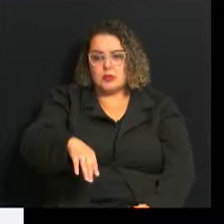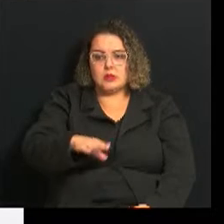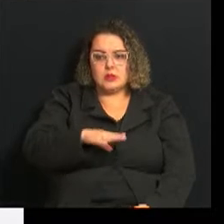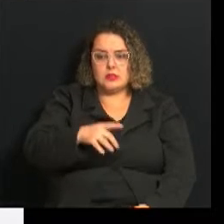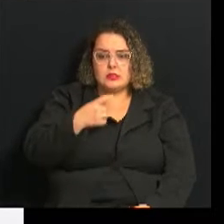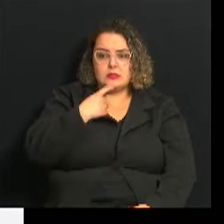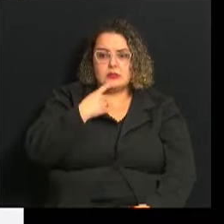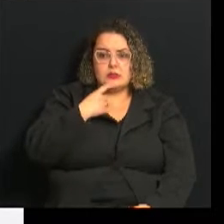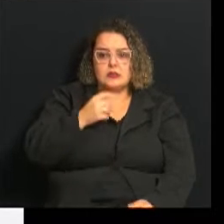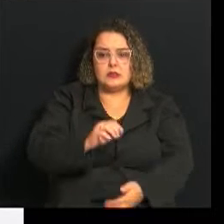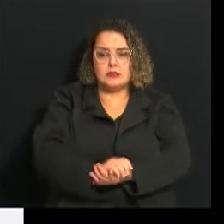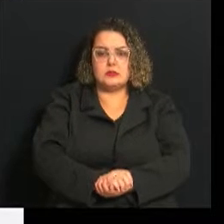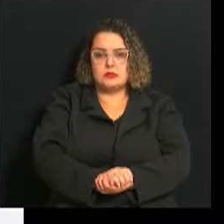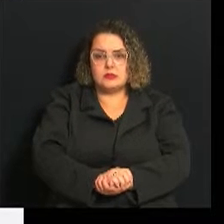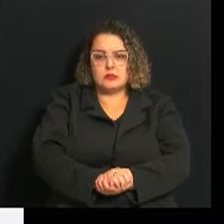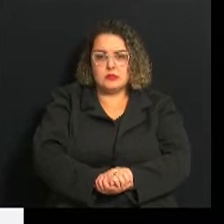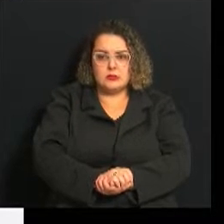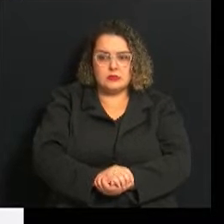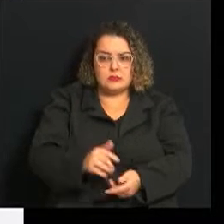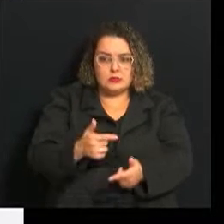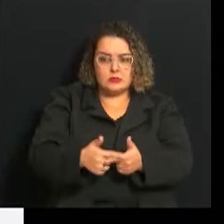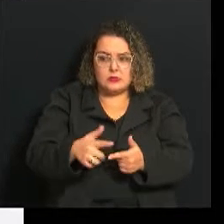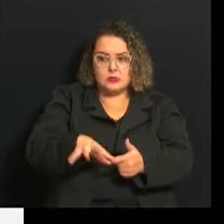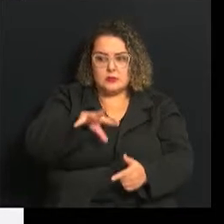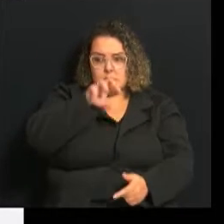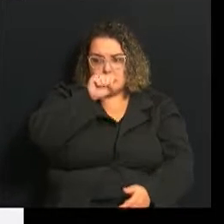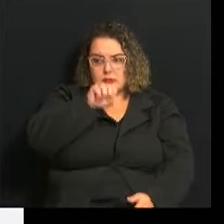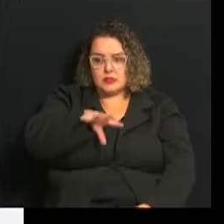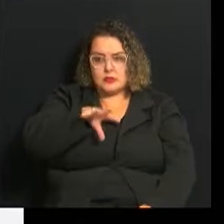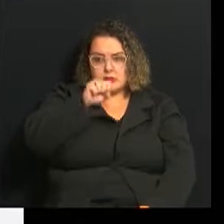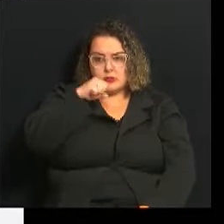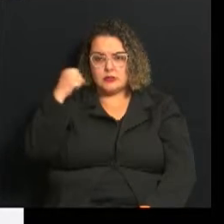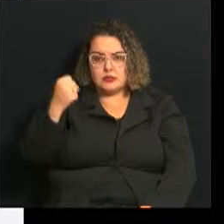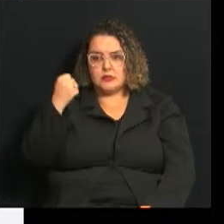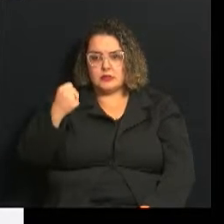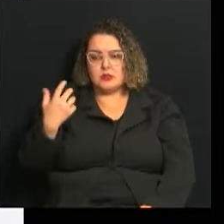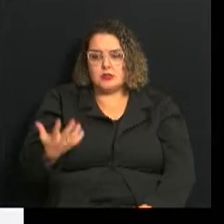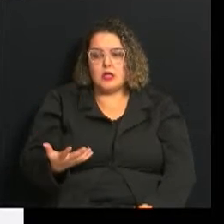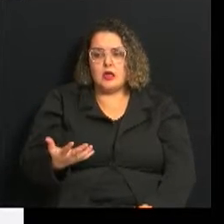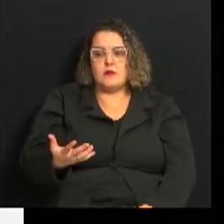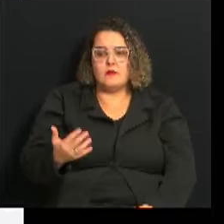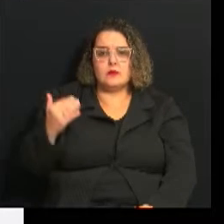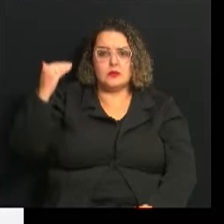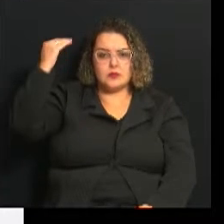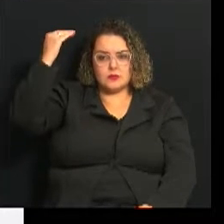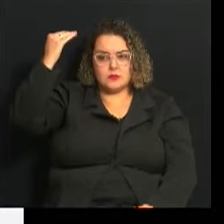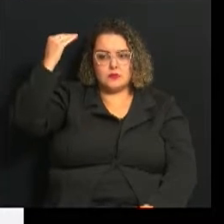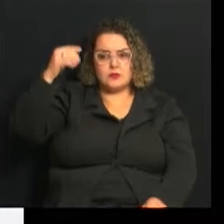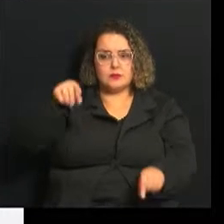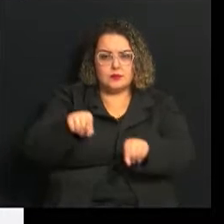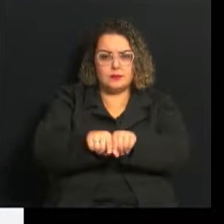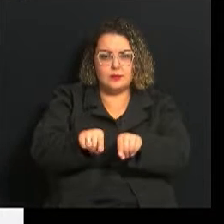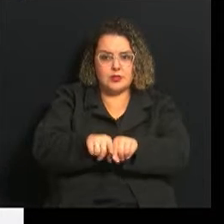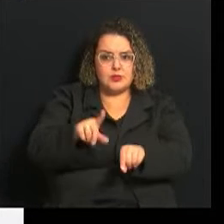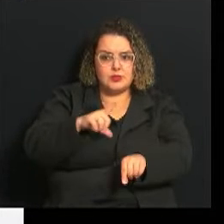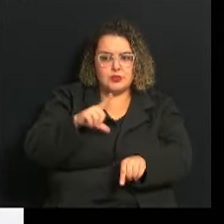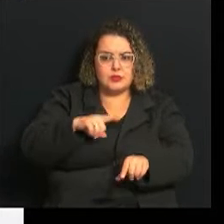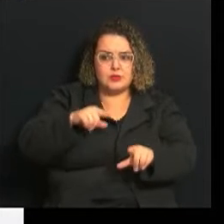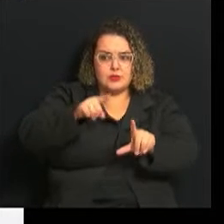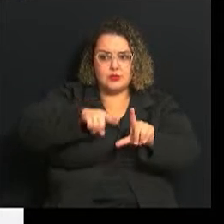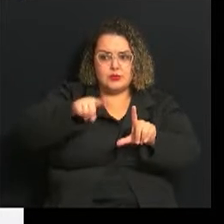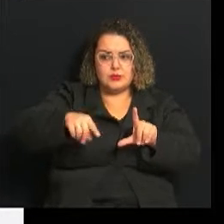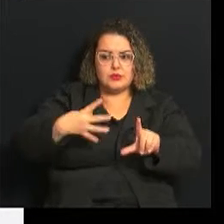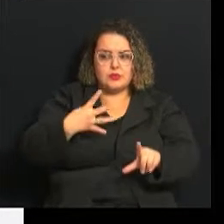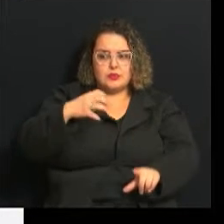Campinas por síndrome respiratória aguda grave. E no caso dos adultos, nós também tivemos um pico lá de 49,